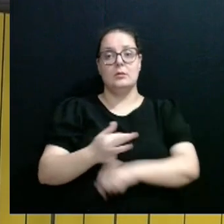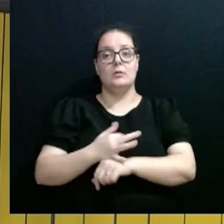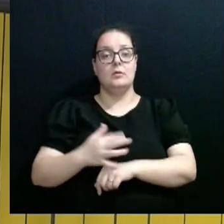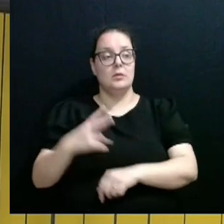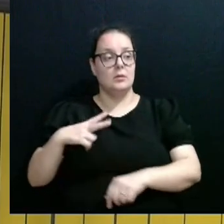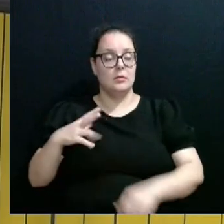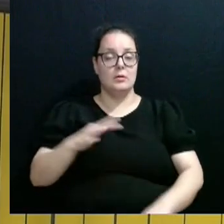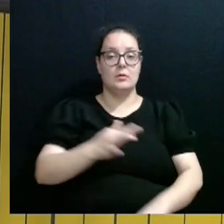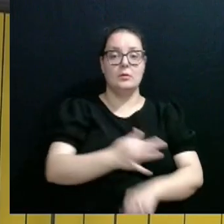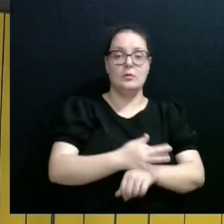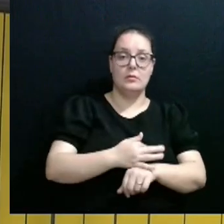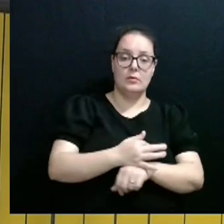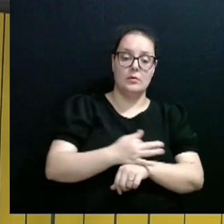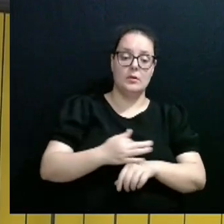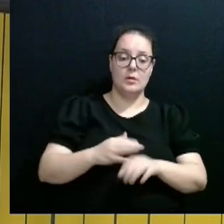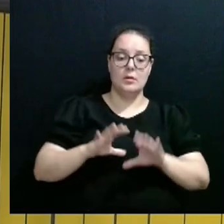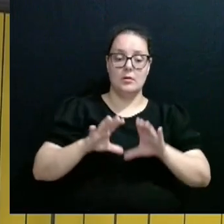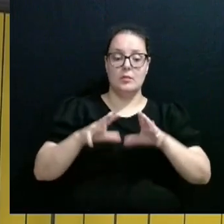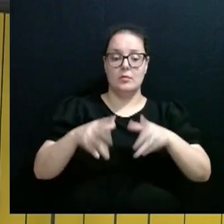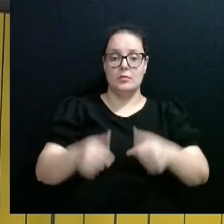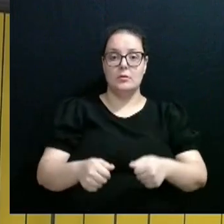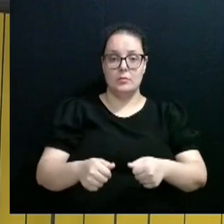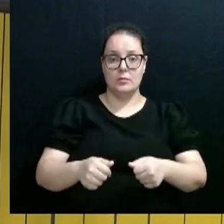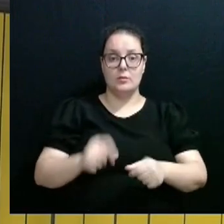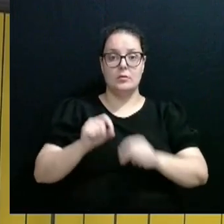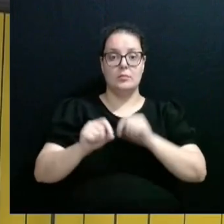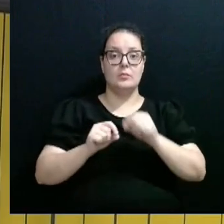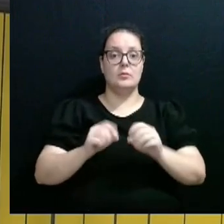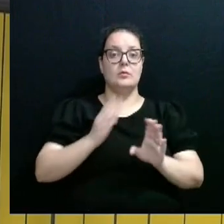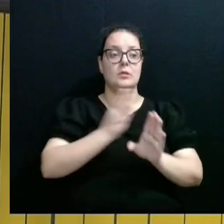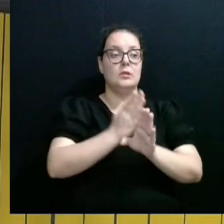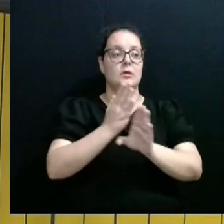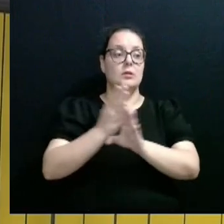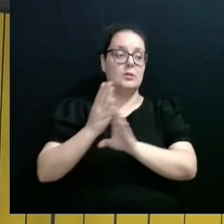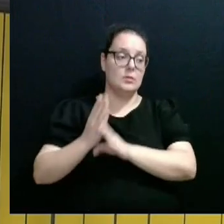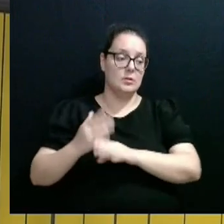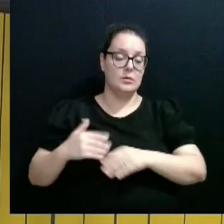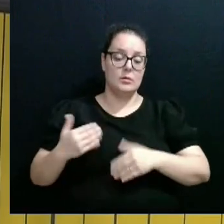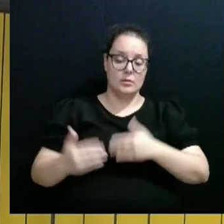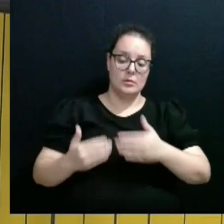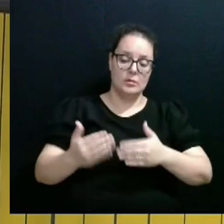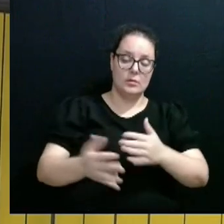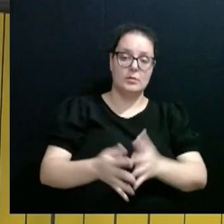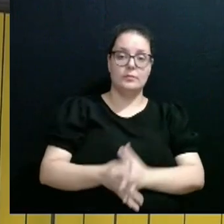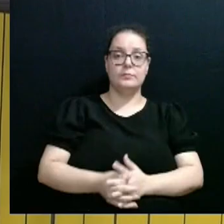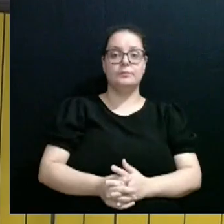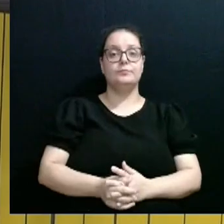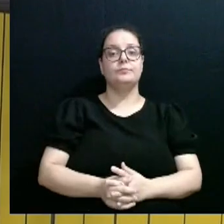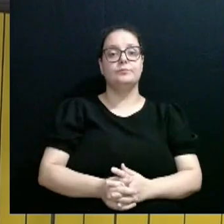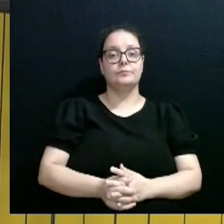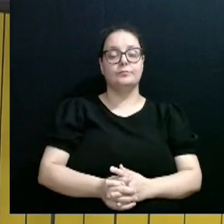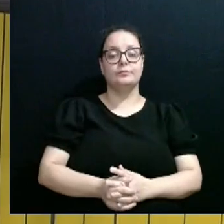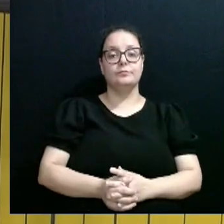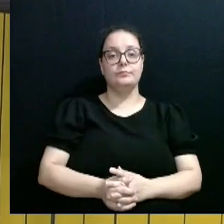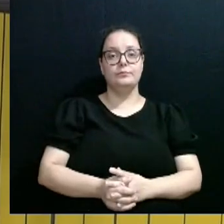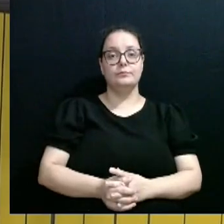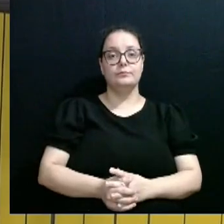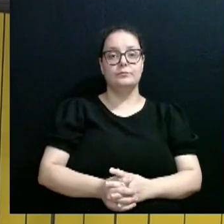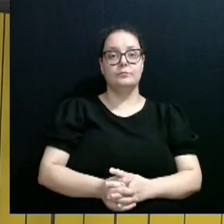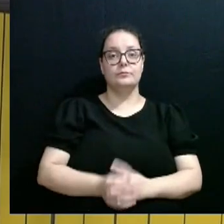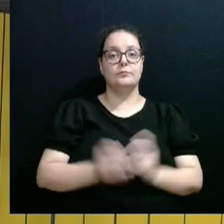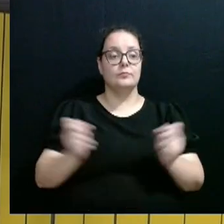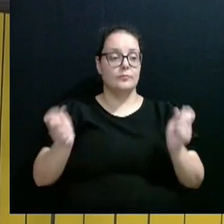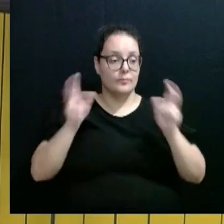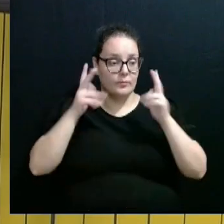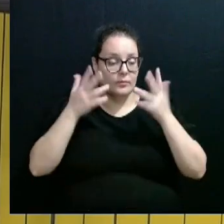férias coletiva? O que você tem encontrado aí pela frente e que chama a atenção e que a